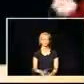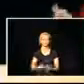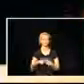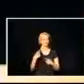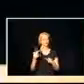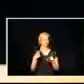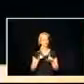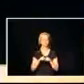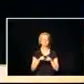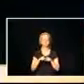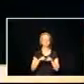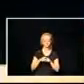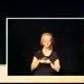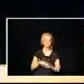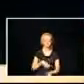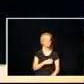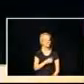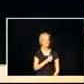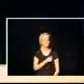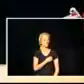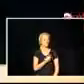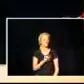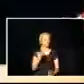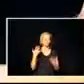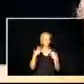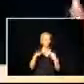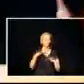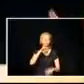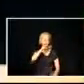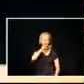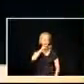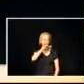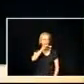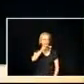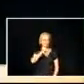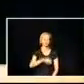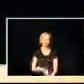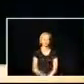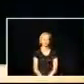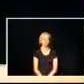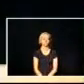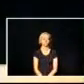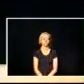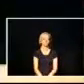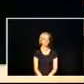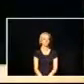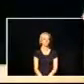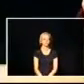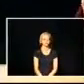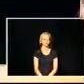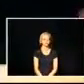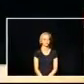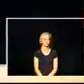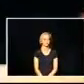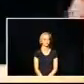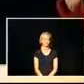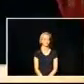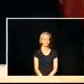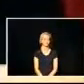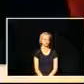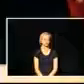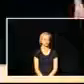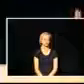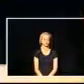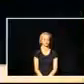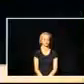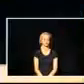Foi instaurada uma SEI para avaliar desvio de recursos. A universidade sofre com a falta